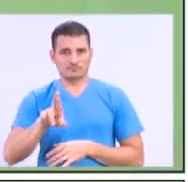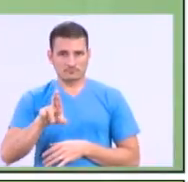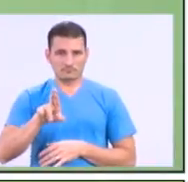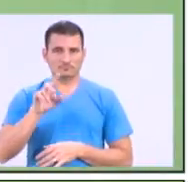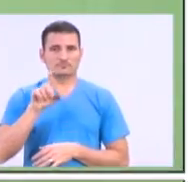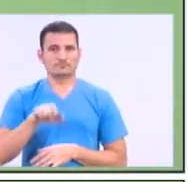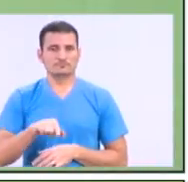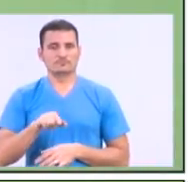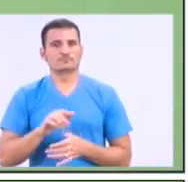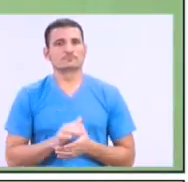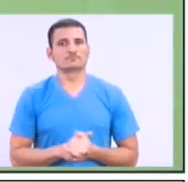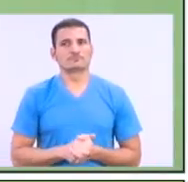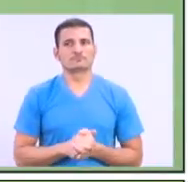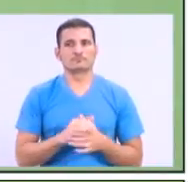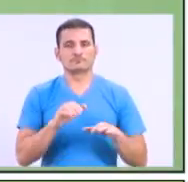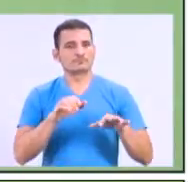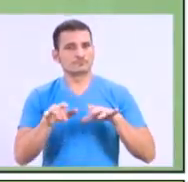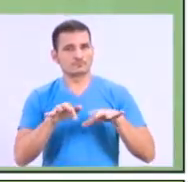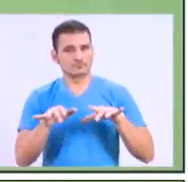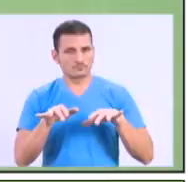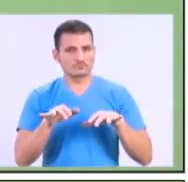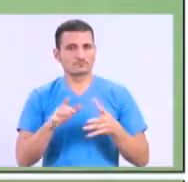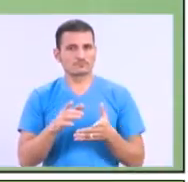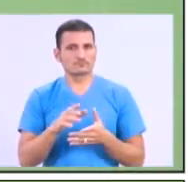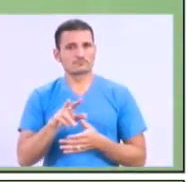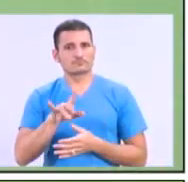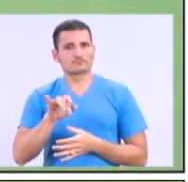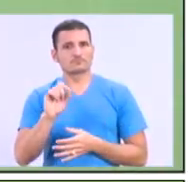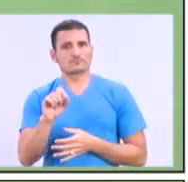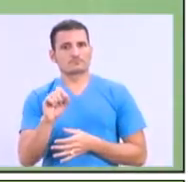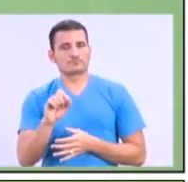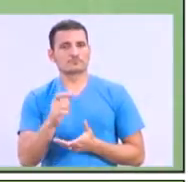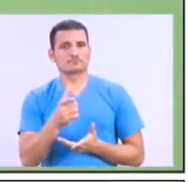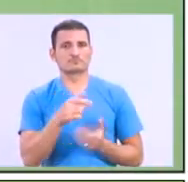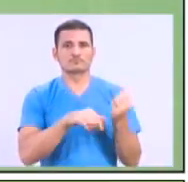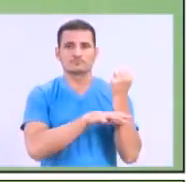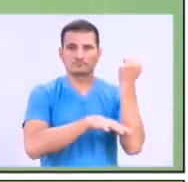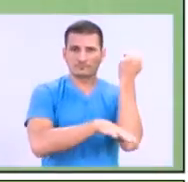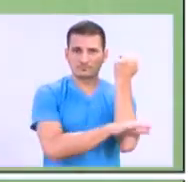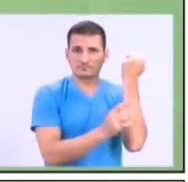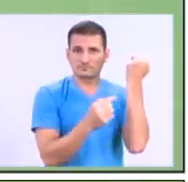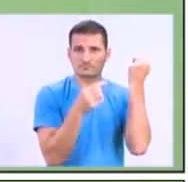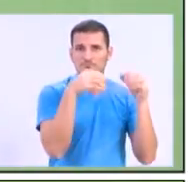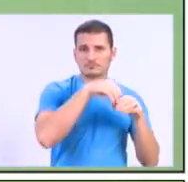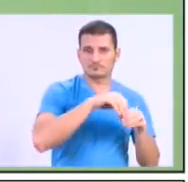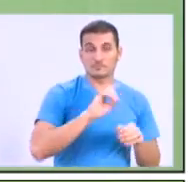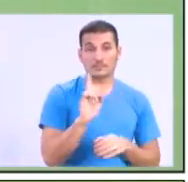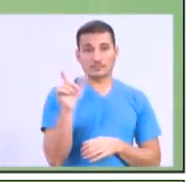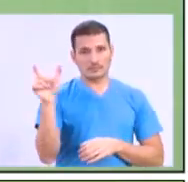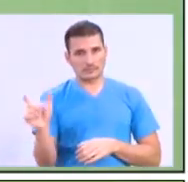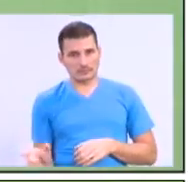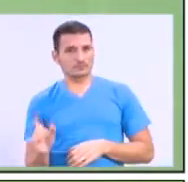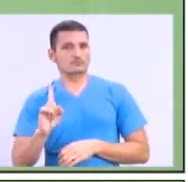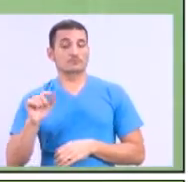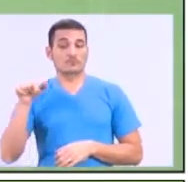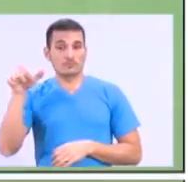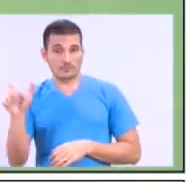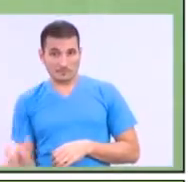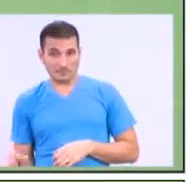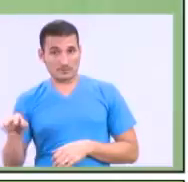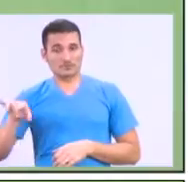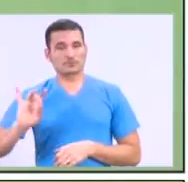aquela programação que será processada no ambiente do servidor e não no ambiente do cliente. O cliente apenas vai receber